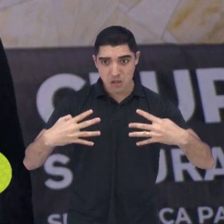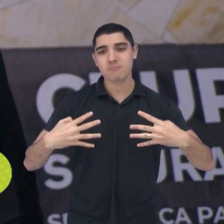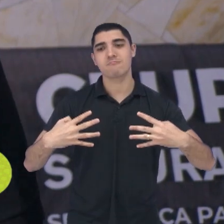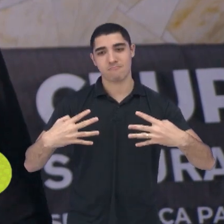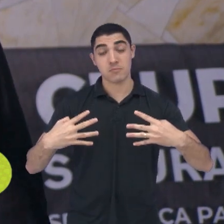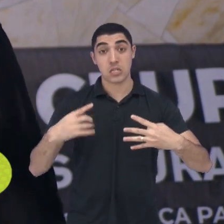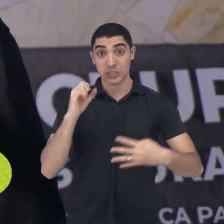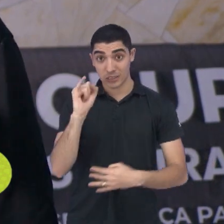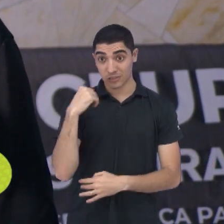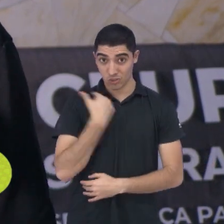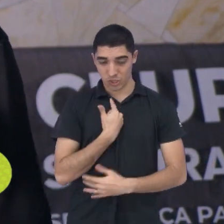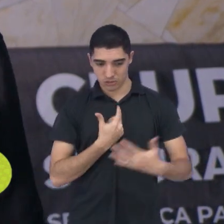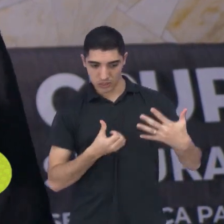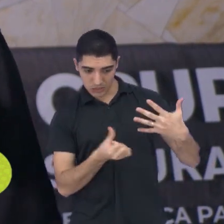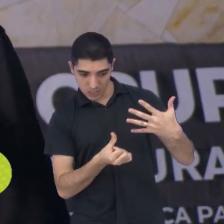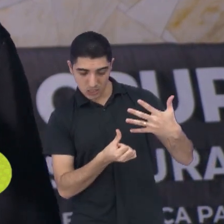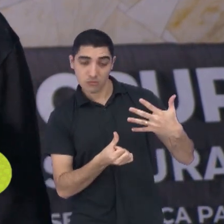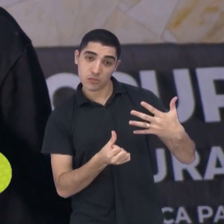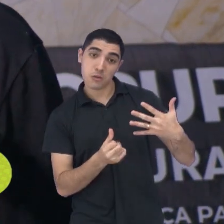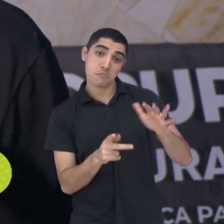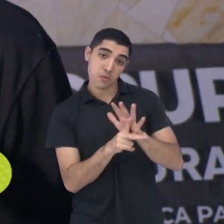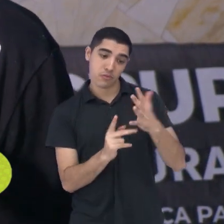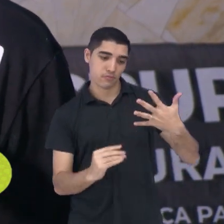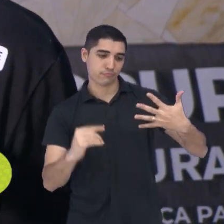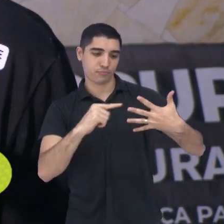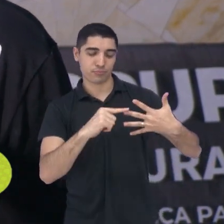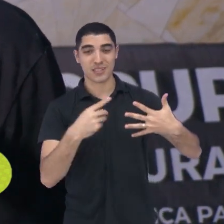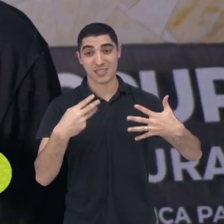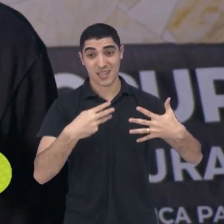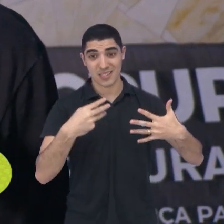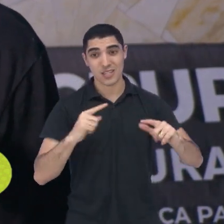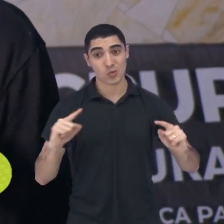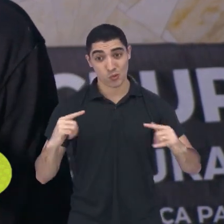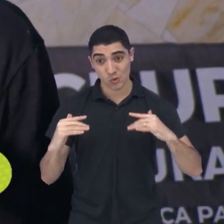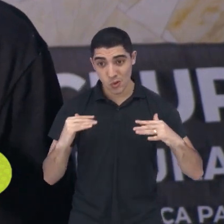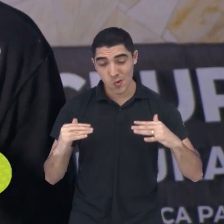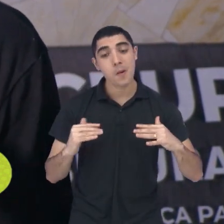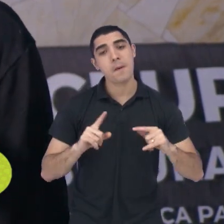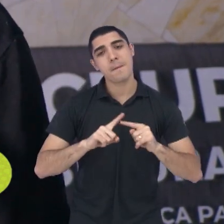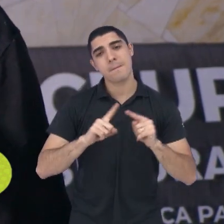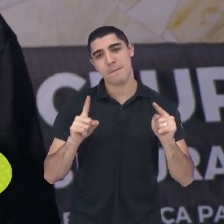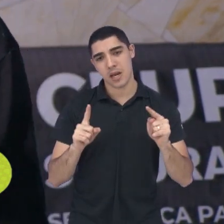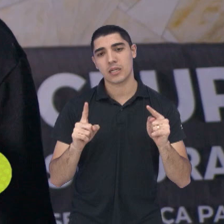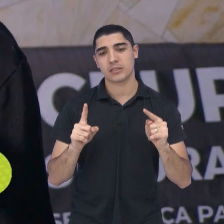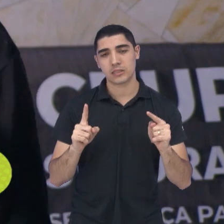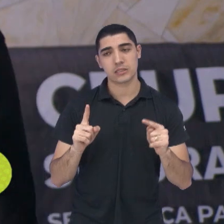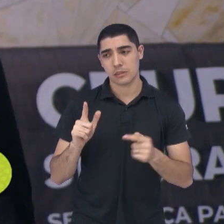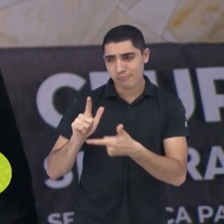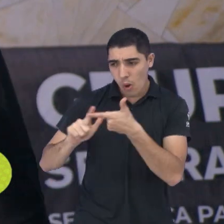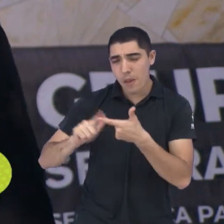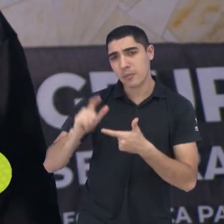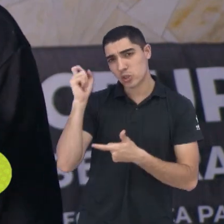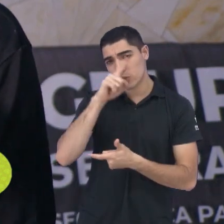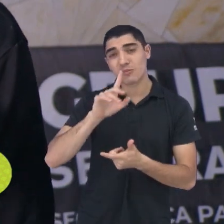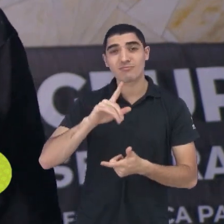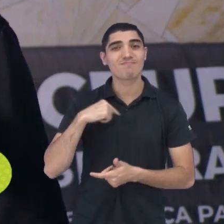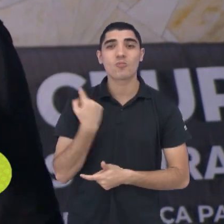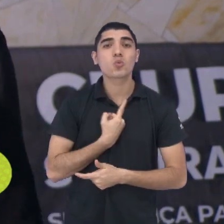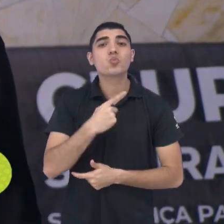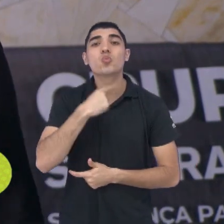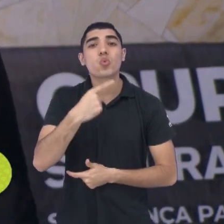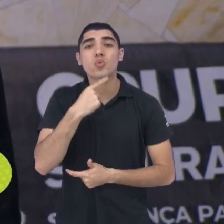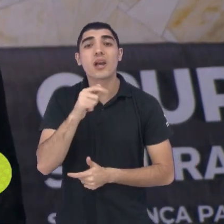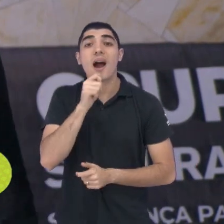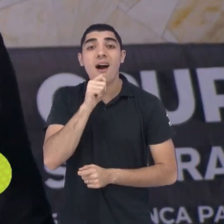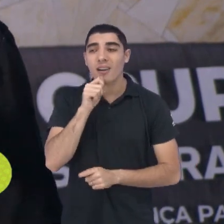terminar em sexto, a gente pega o terceiro, né? Com o mando deles, é lógico. Mas é isso, eu acho que todos os problemas, com tudo, a gente ainda não conseguiu trazer os jogadores que a gente quer